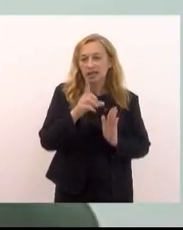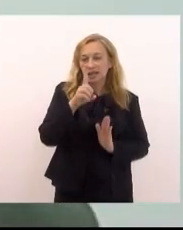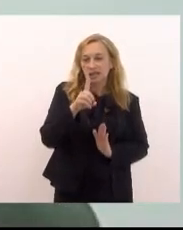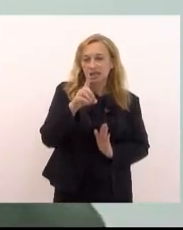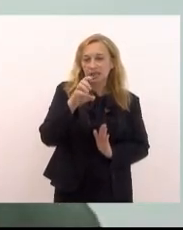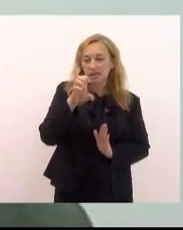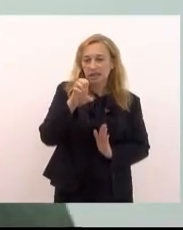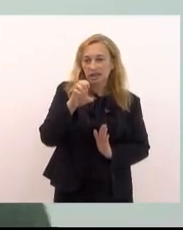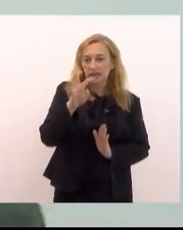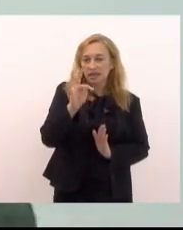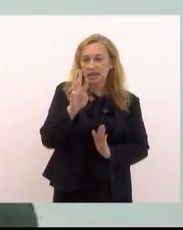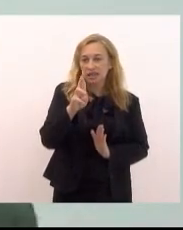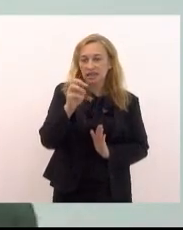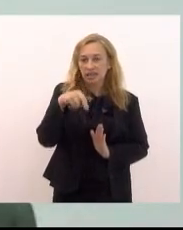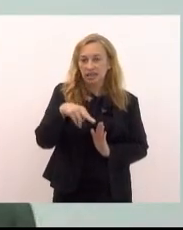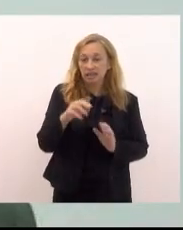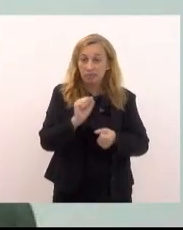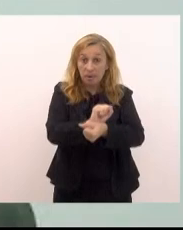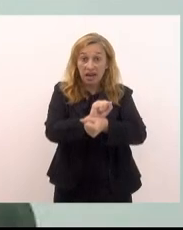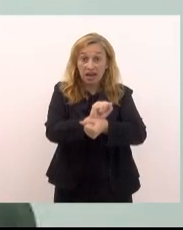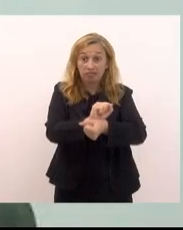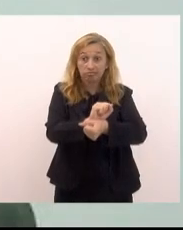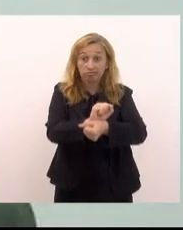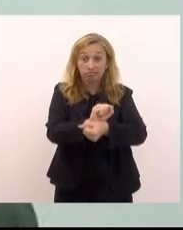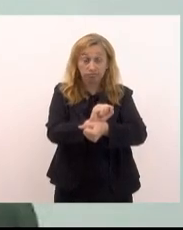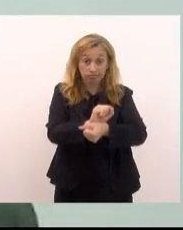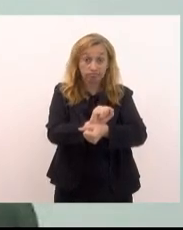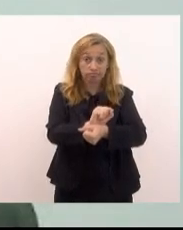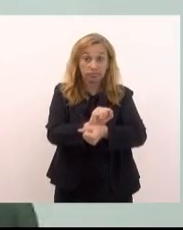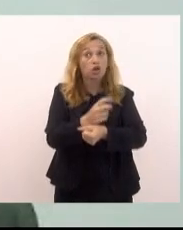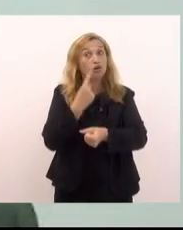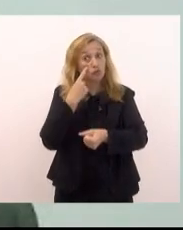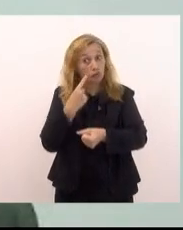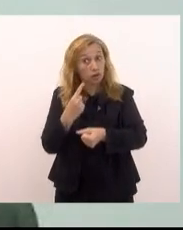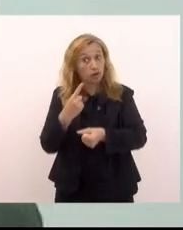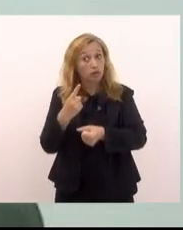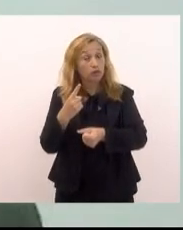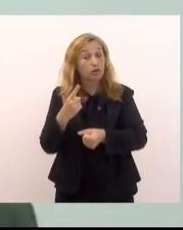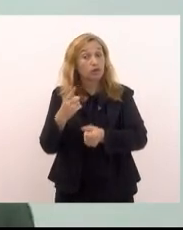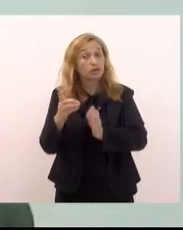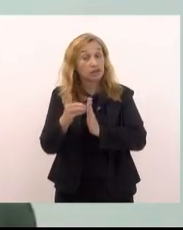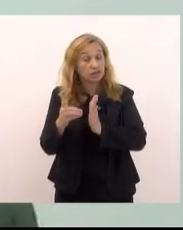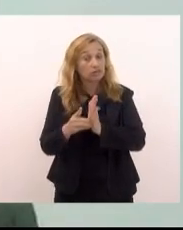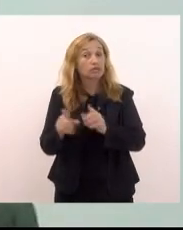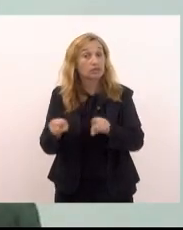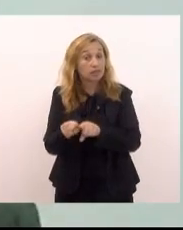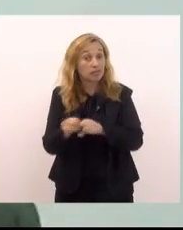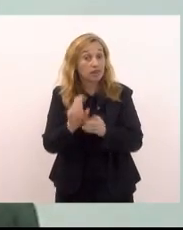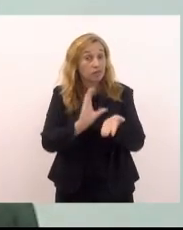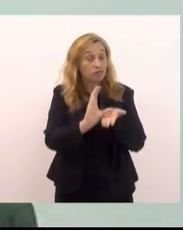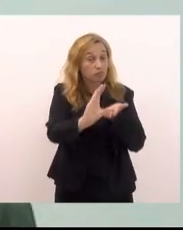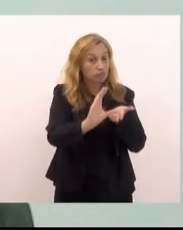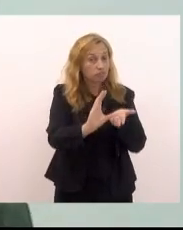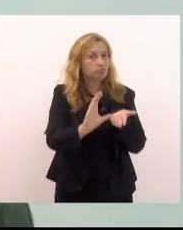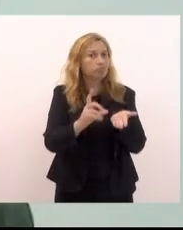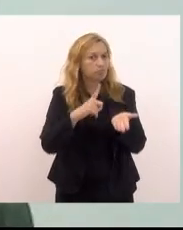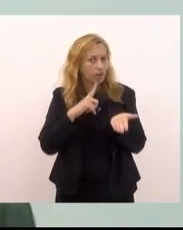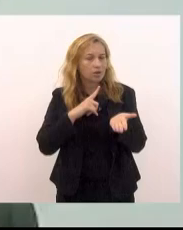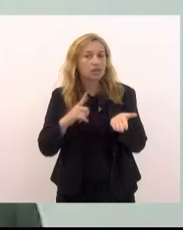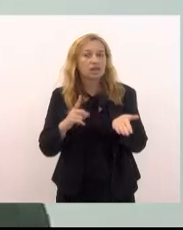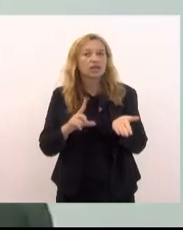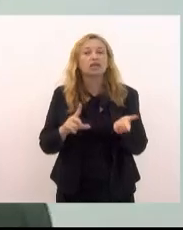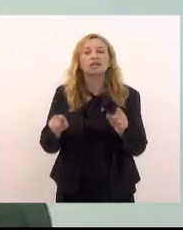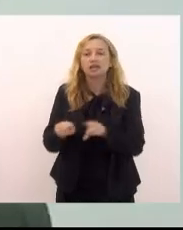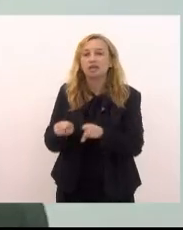progressões congeladas, e olha que o Detran também tem fonte de recurso, como também